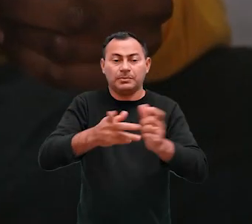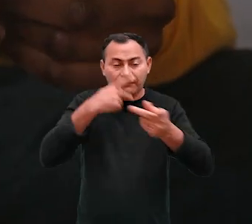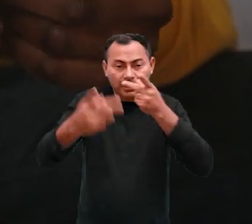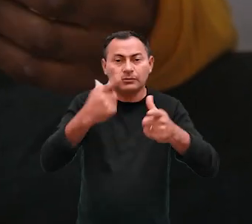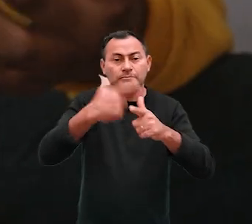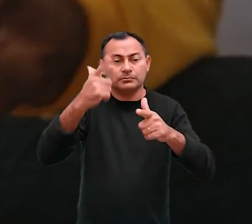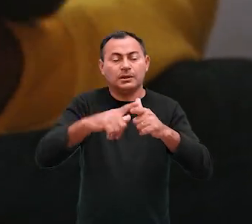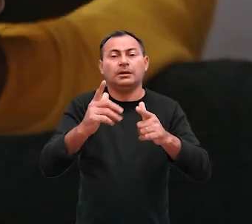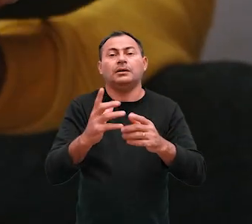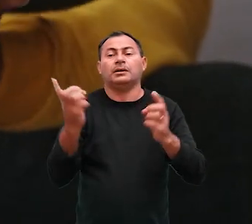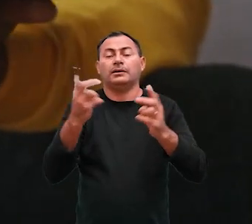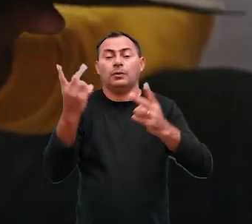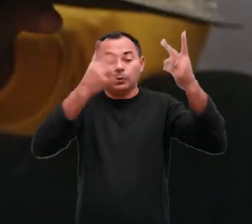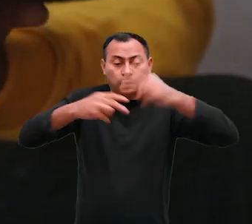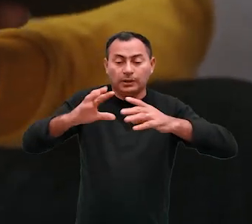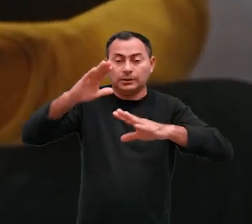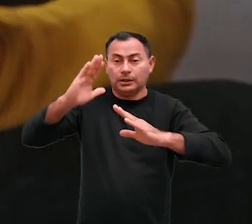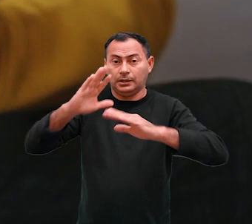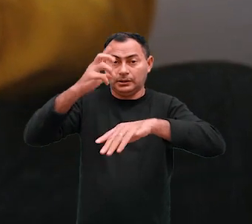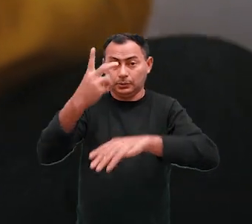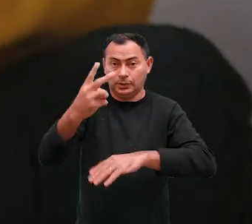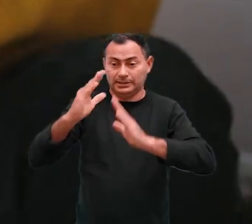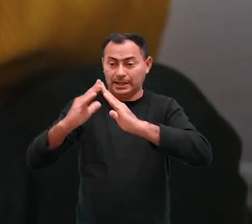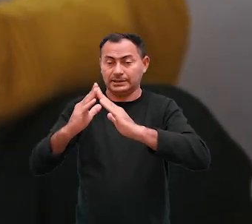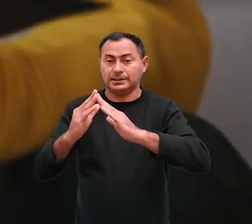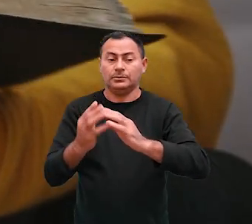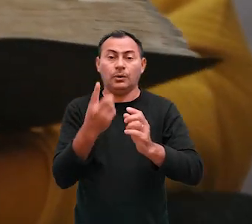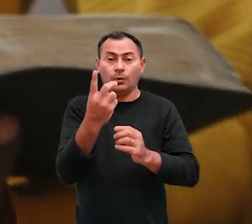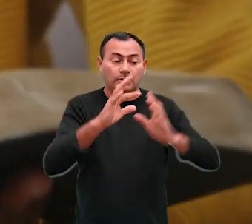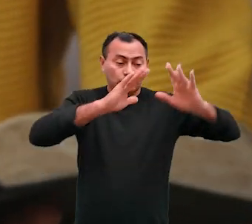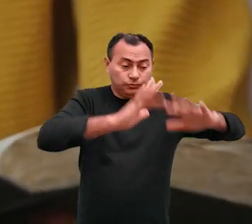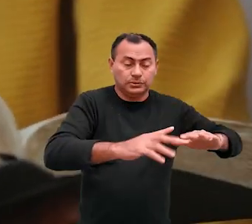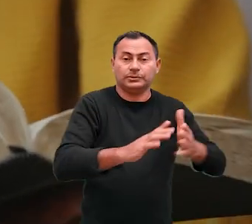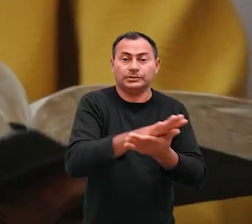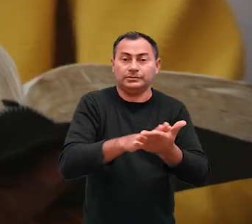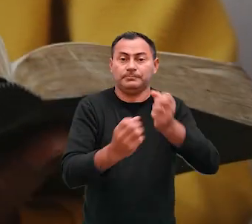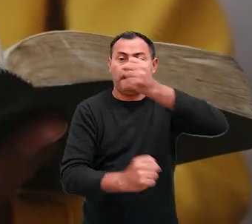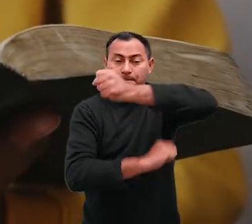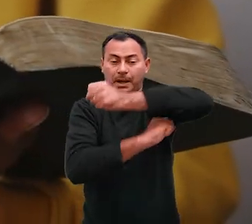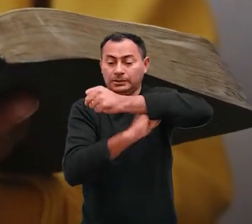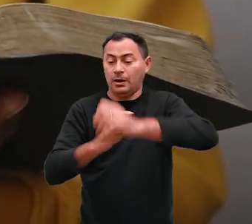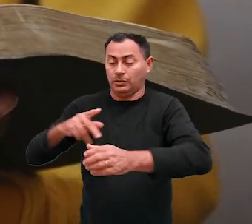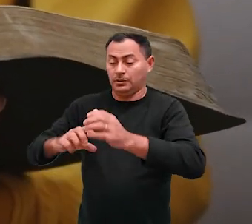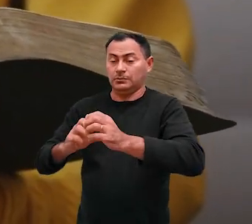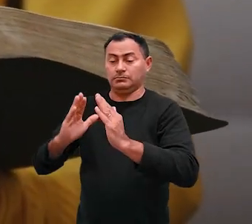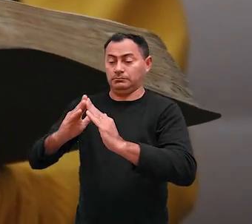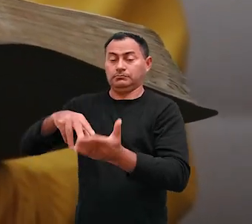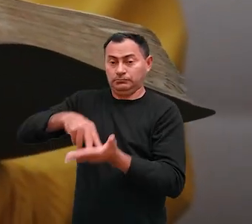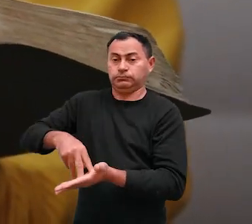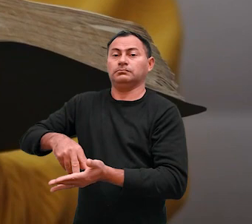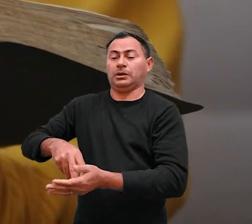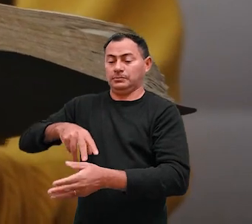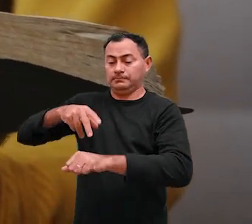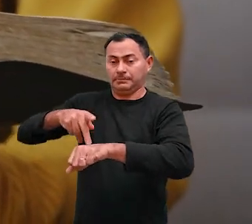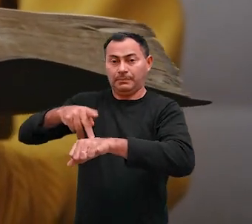a tempestade que veio sobre as 2 casas, fazendo com que uma delas caísse porque não tinha fundamento, mas a outra ficou firme porque